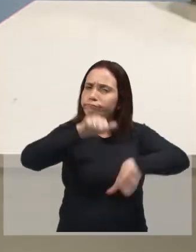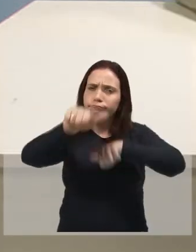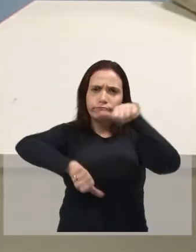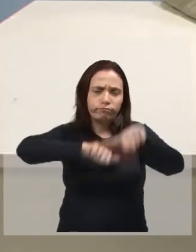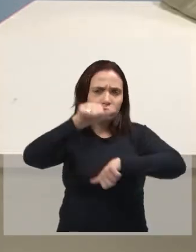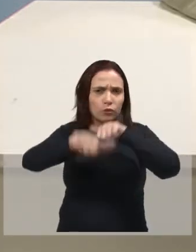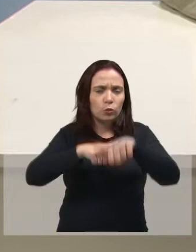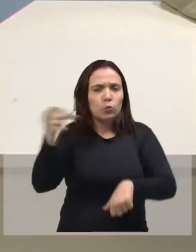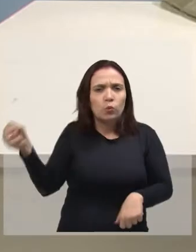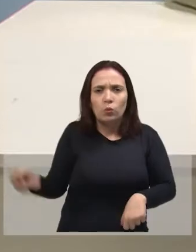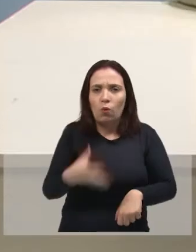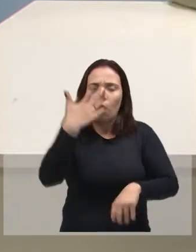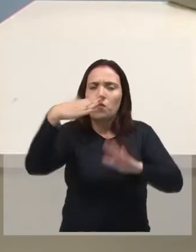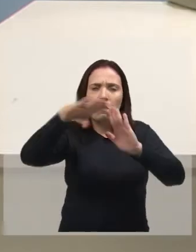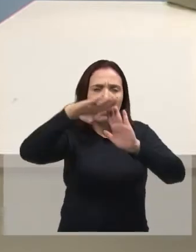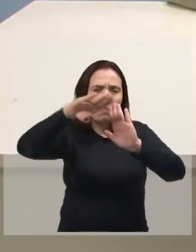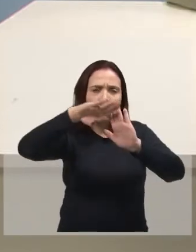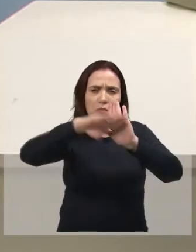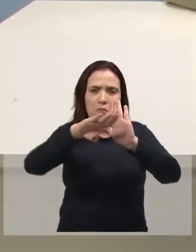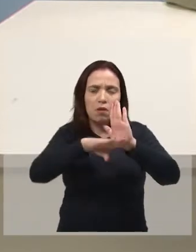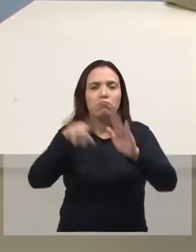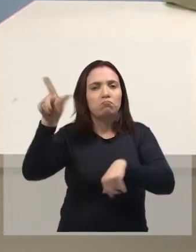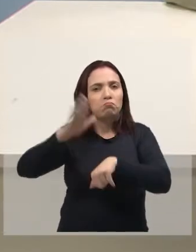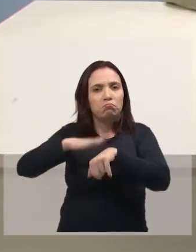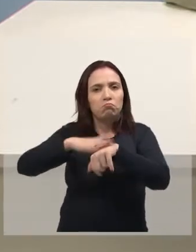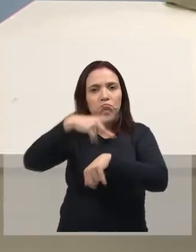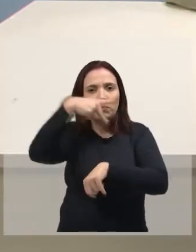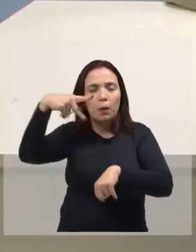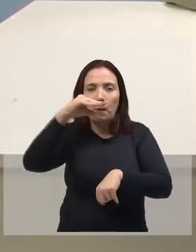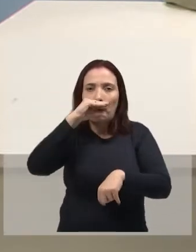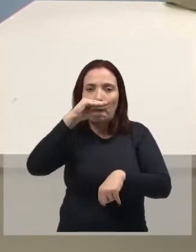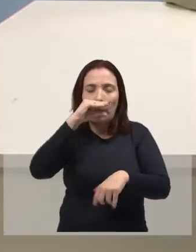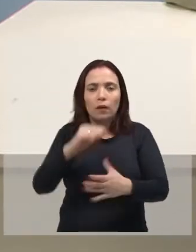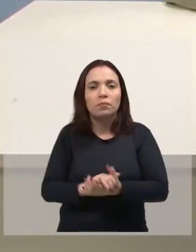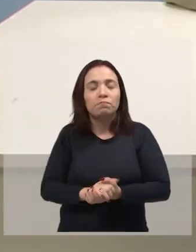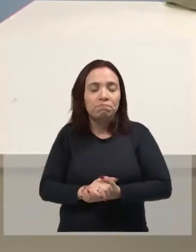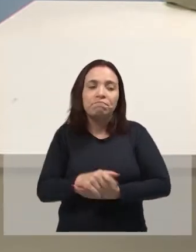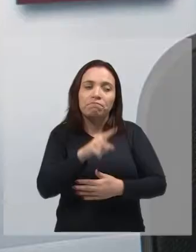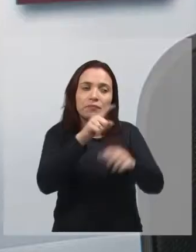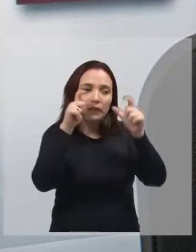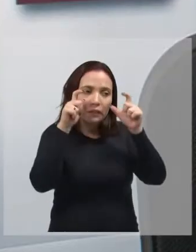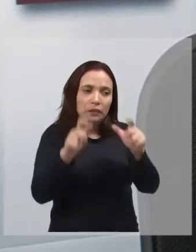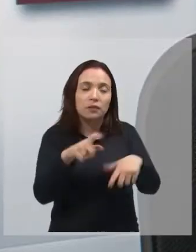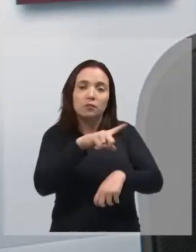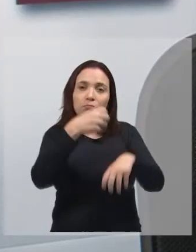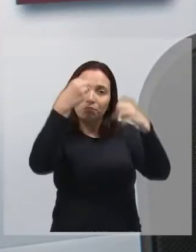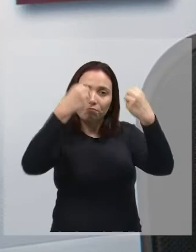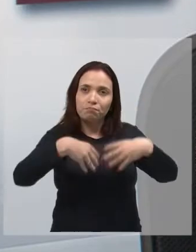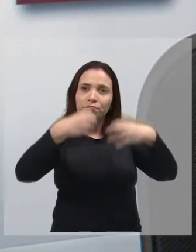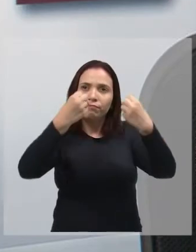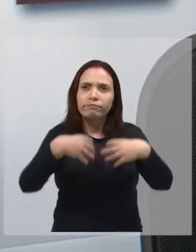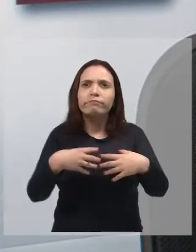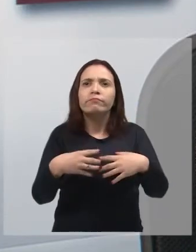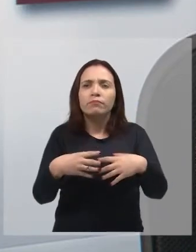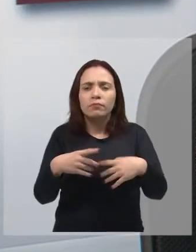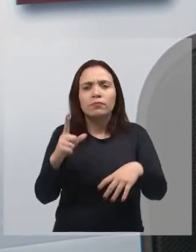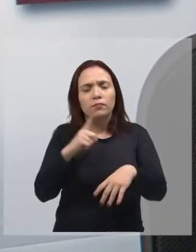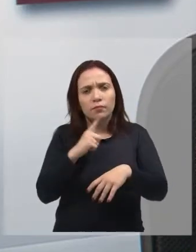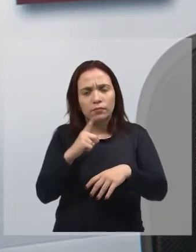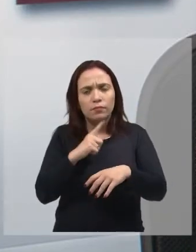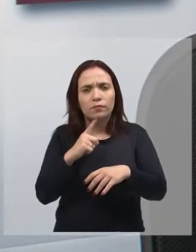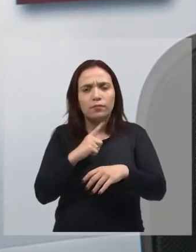modernizado, atualizado na gestão do presidente Antônio Henrique. Interessante essas suas colocações. E eu noto o